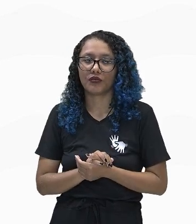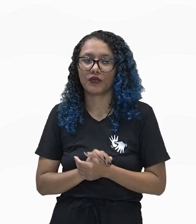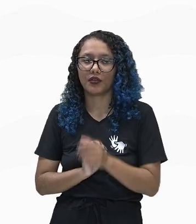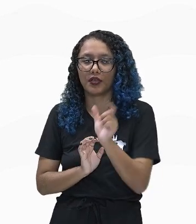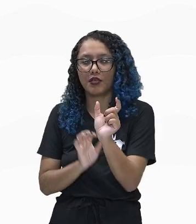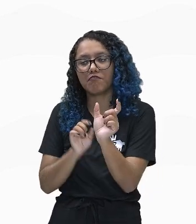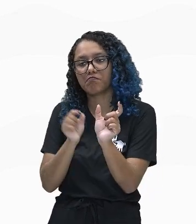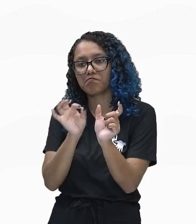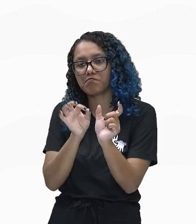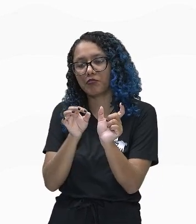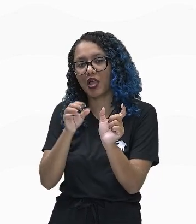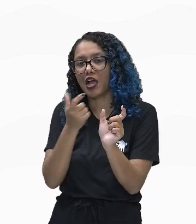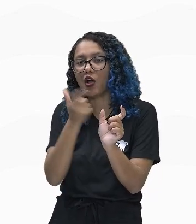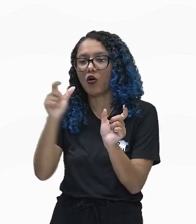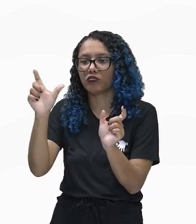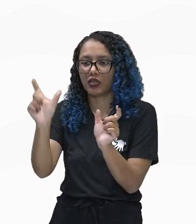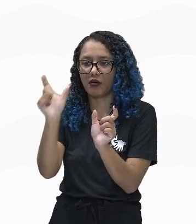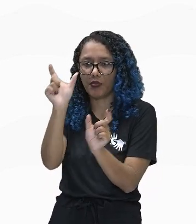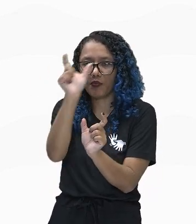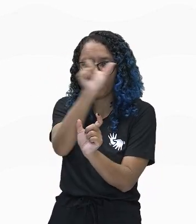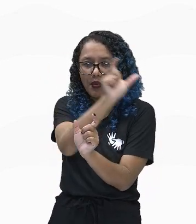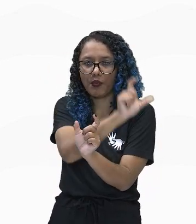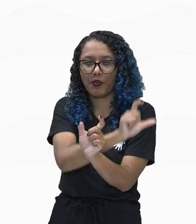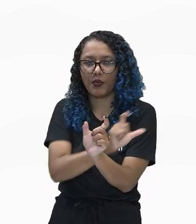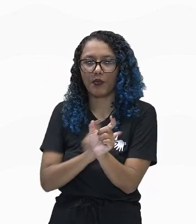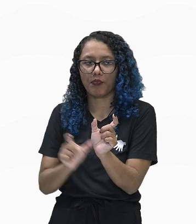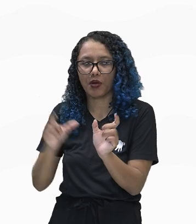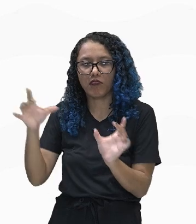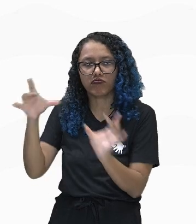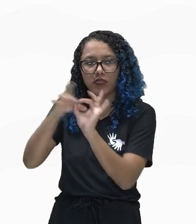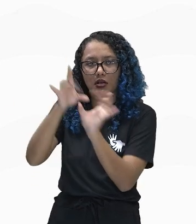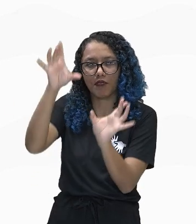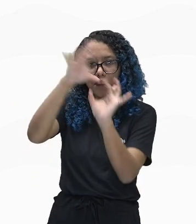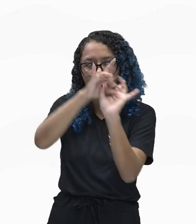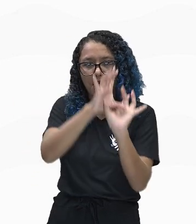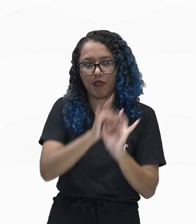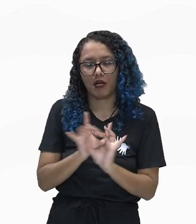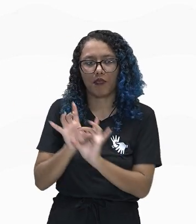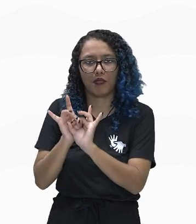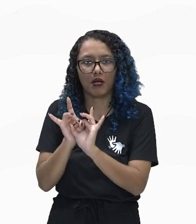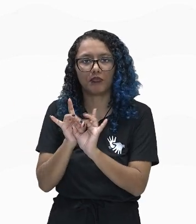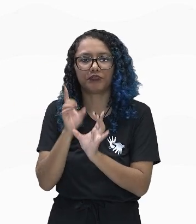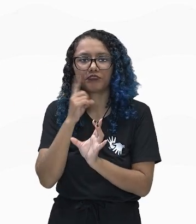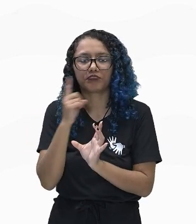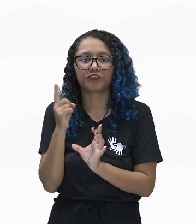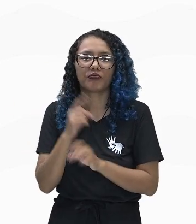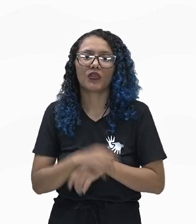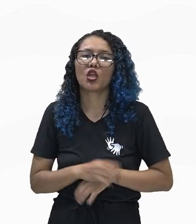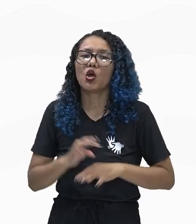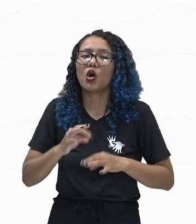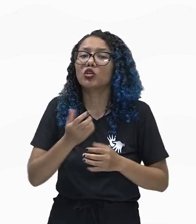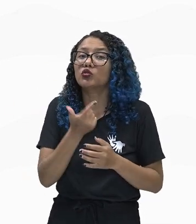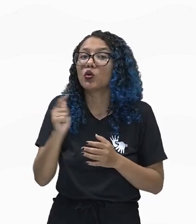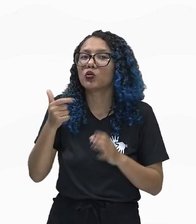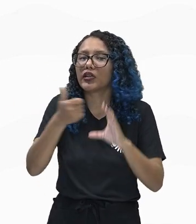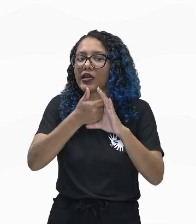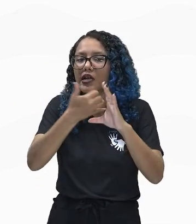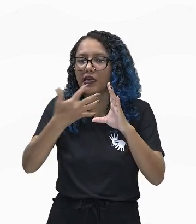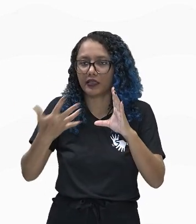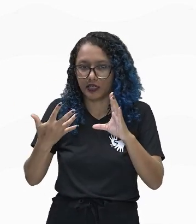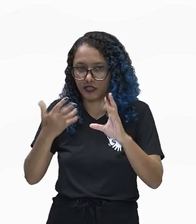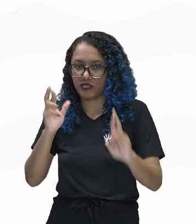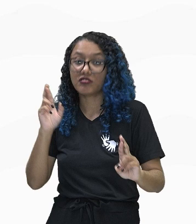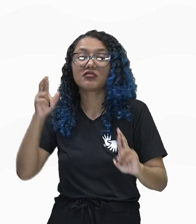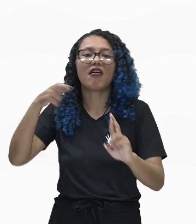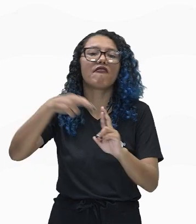as principais características que esse indivíduo, né, que é protagonista na escola, costuma ter, né?